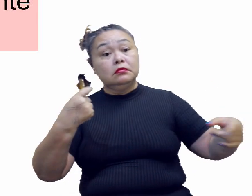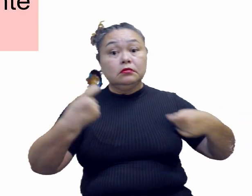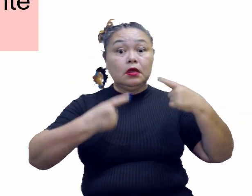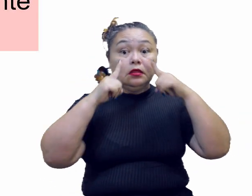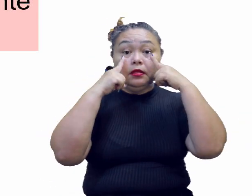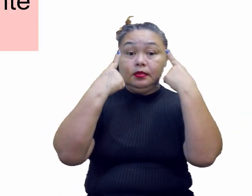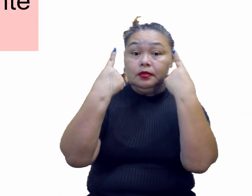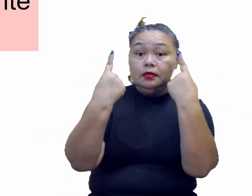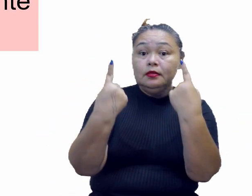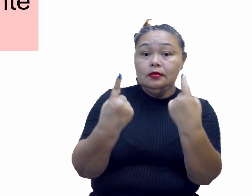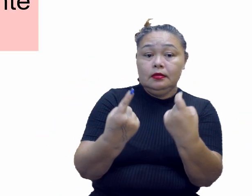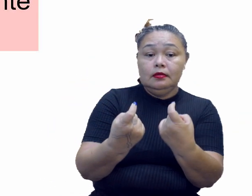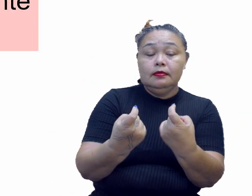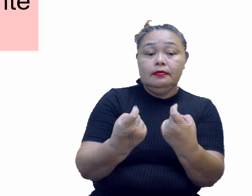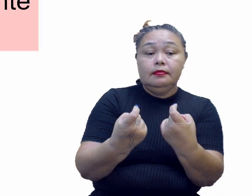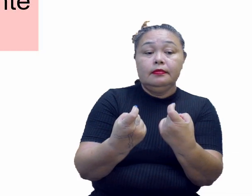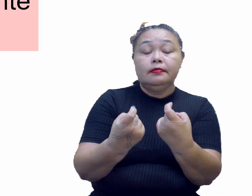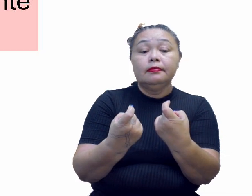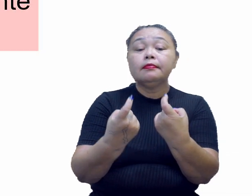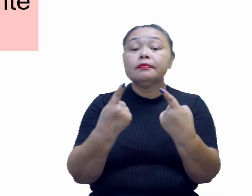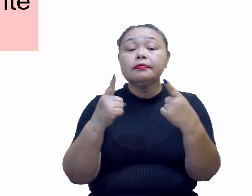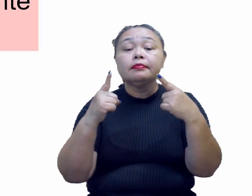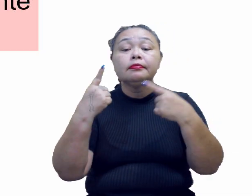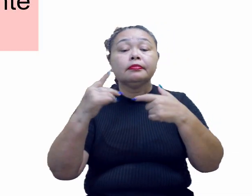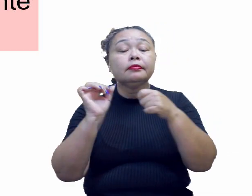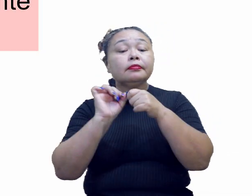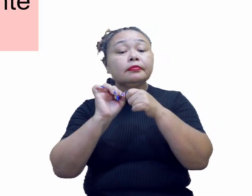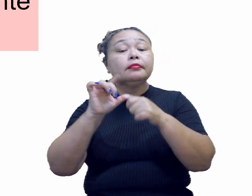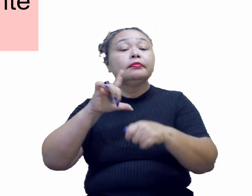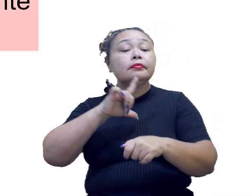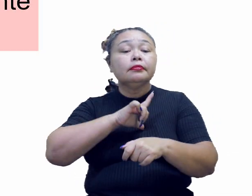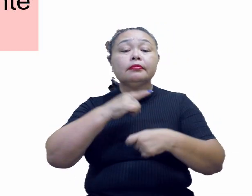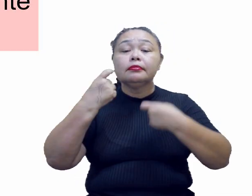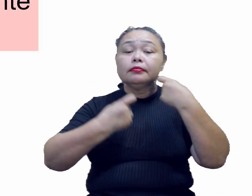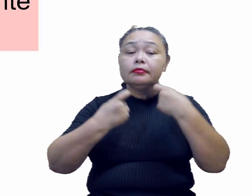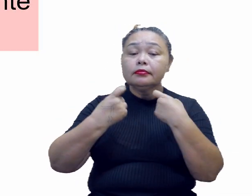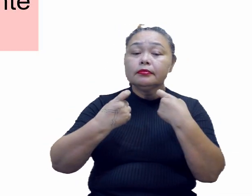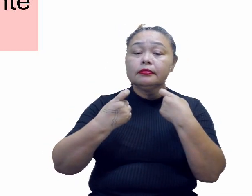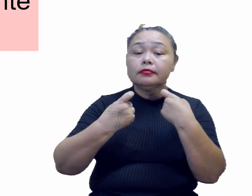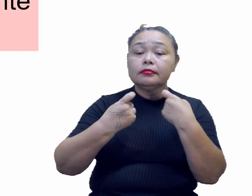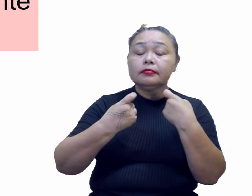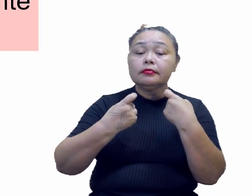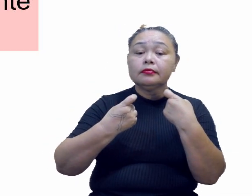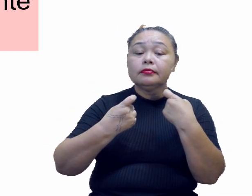de interesses. Esses conflitos envolveram guerrilhas,